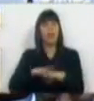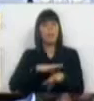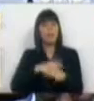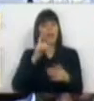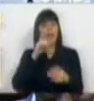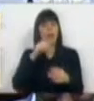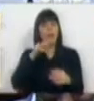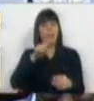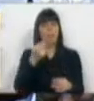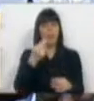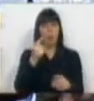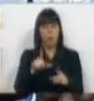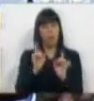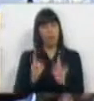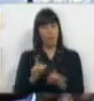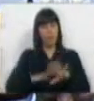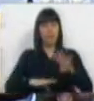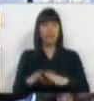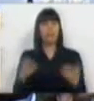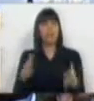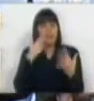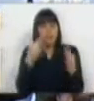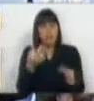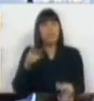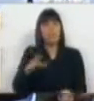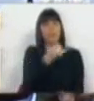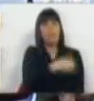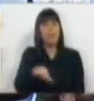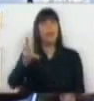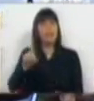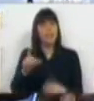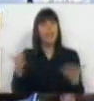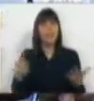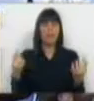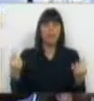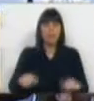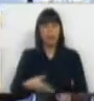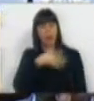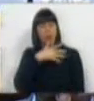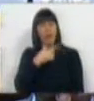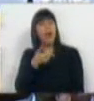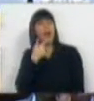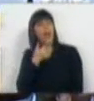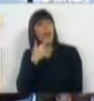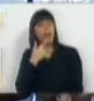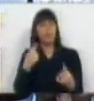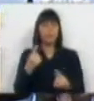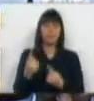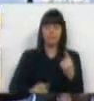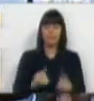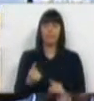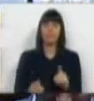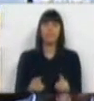Maria Manuel Leitão Marques. É assim que sucederá com o Simplex 2016, com a mera proclamação retórica de